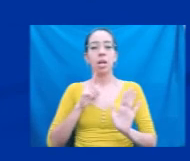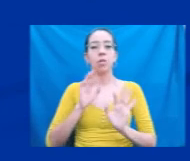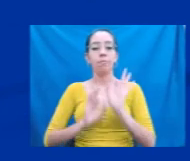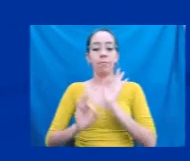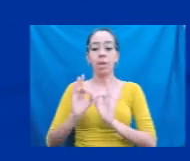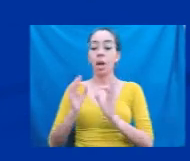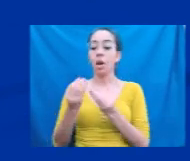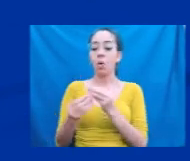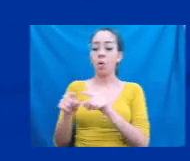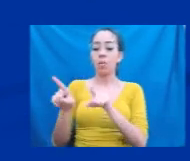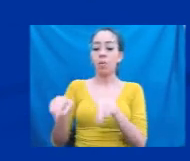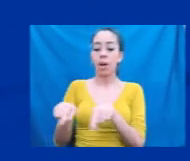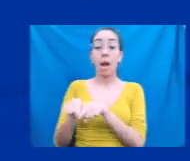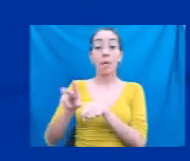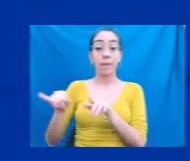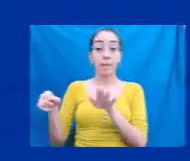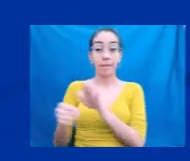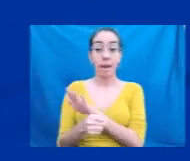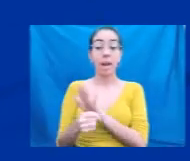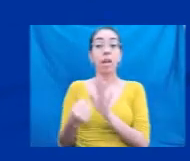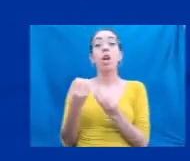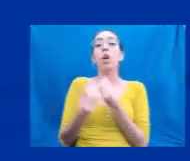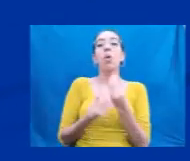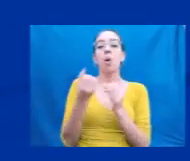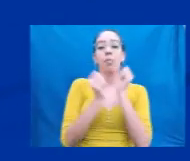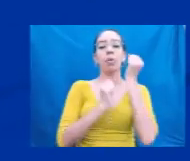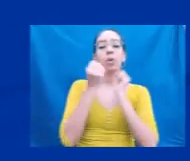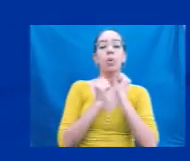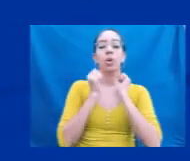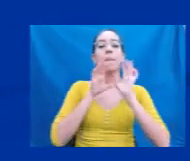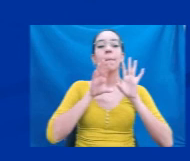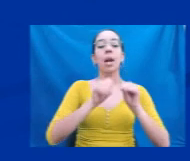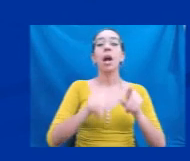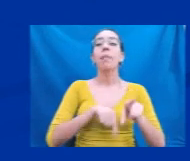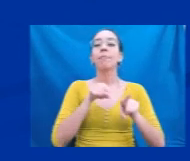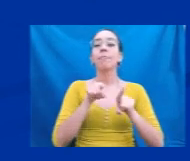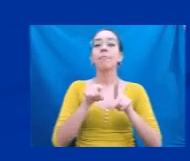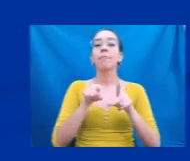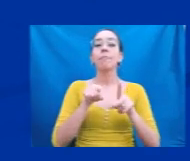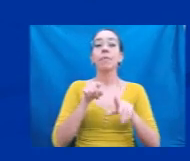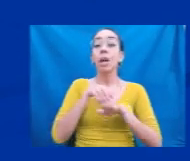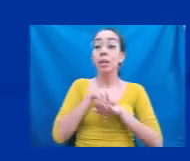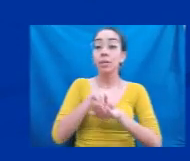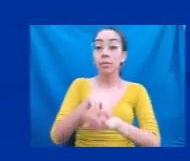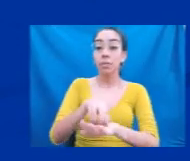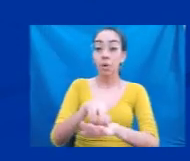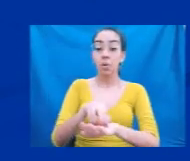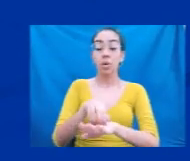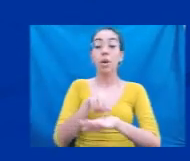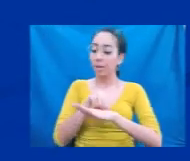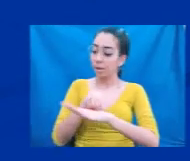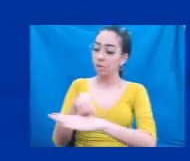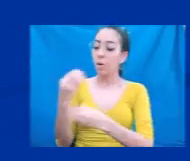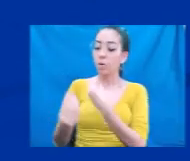desde rígidas exigências sobre locais para armazenamento, manuseio pelas indústrias, transporte e estoque em